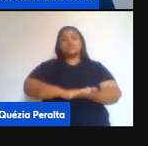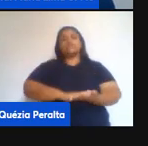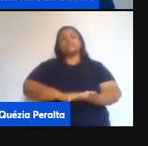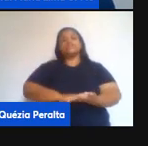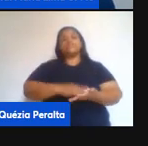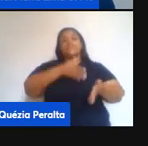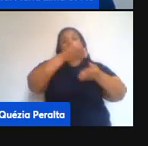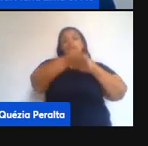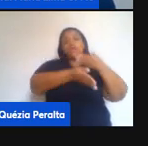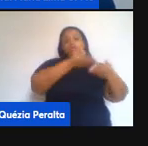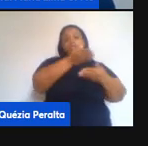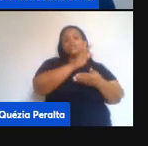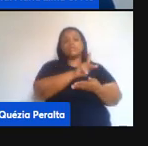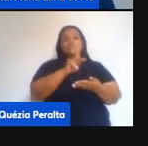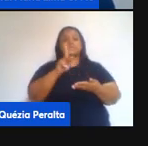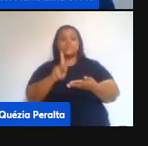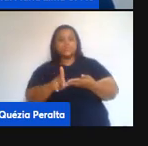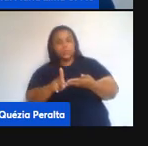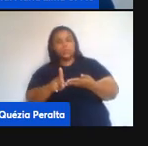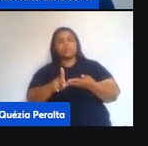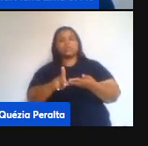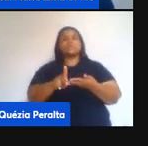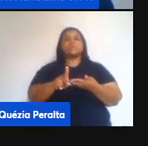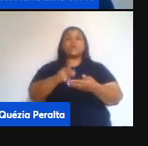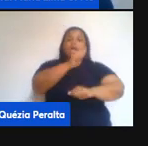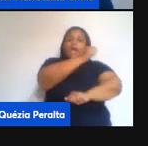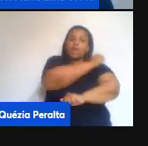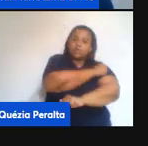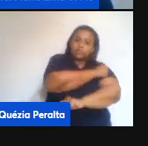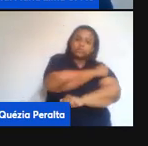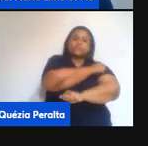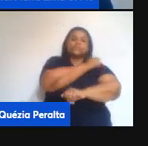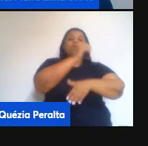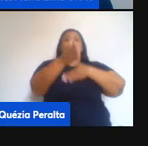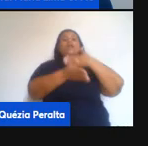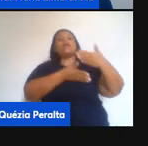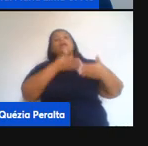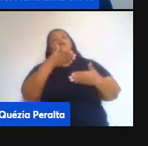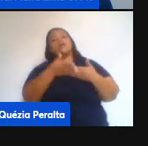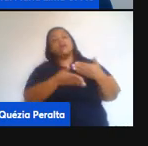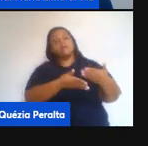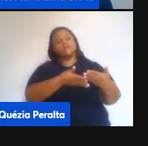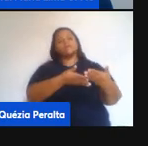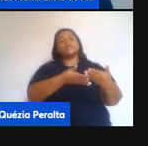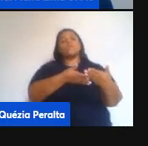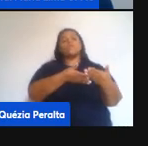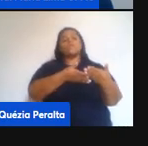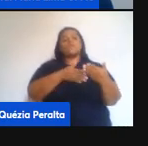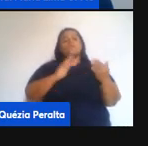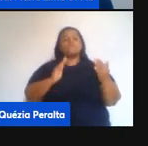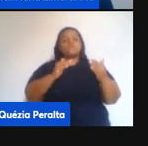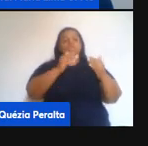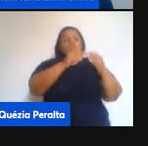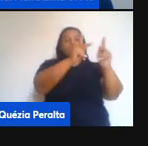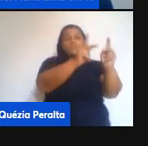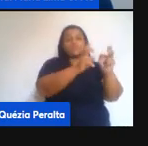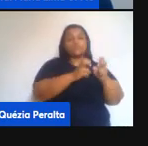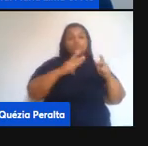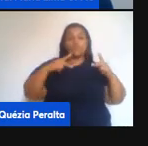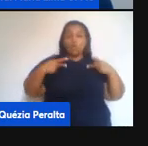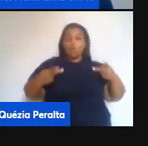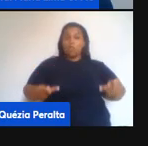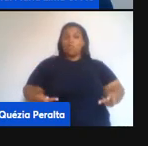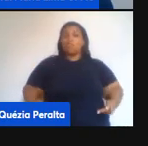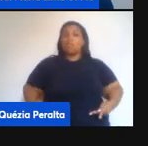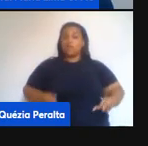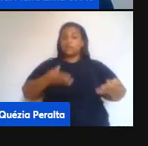entre professora, professor, aluno e aluna são relações que se dão numa perspectiva humana, uma relação